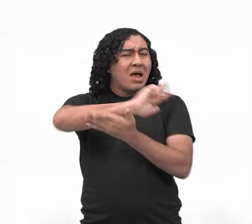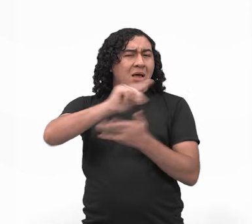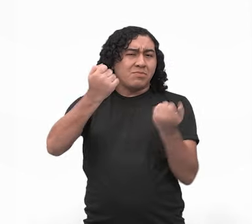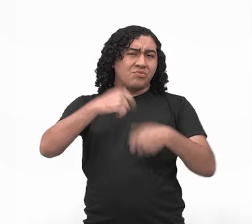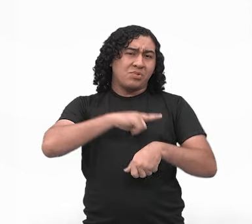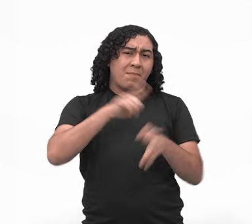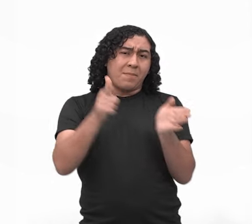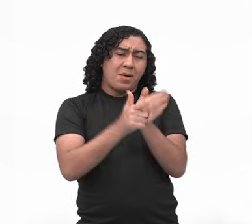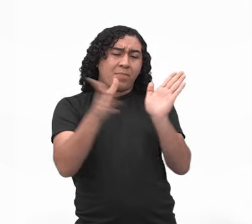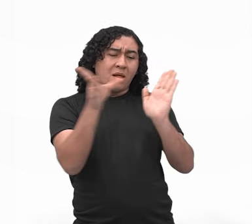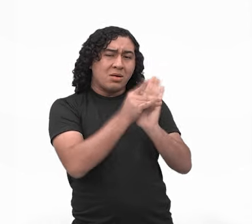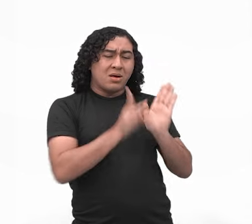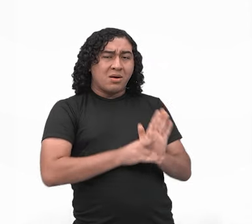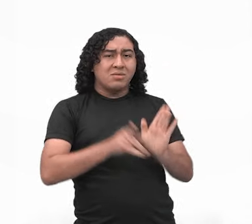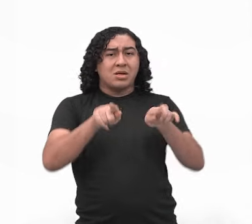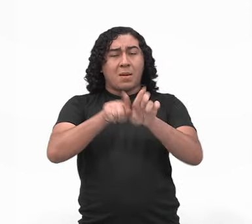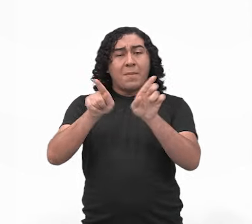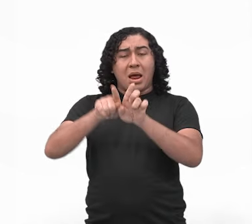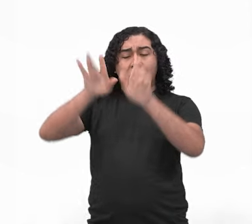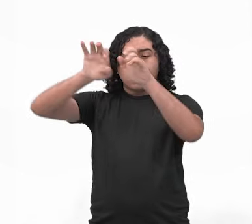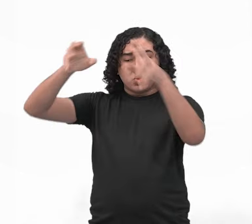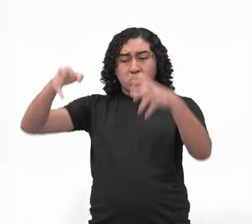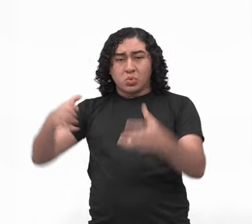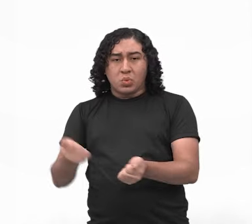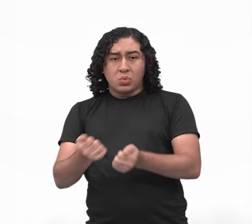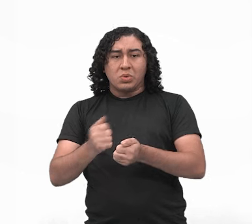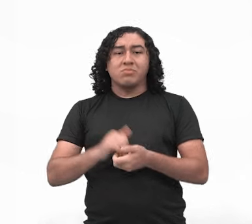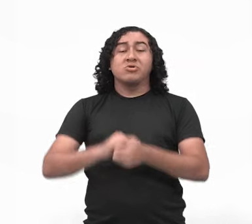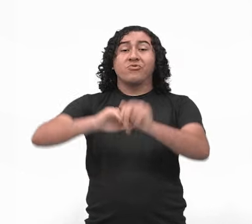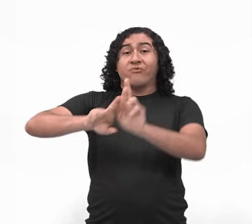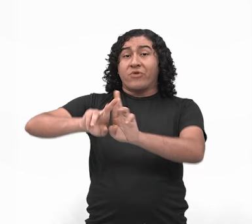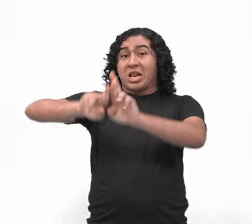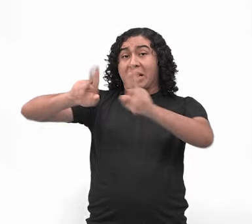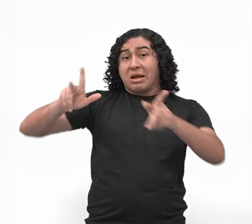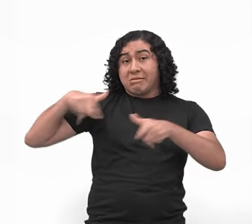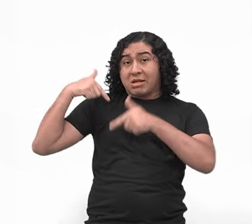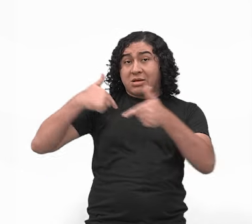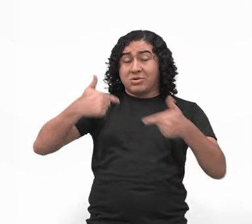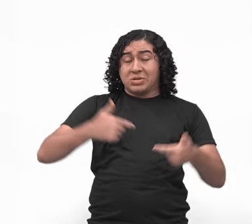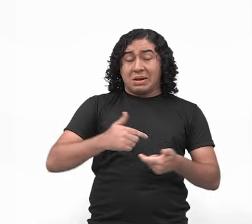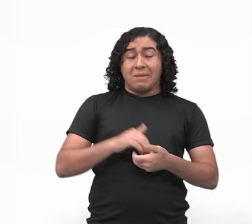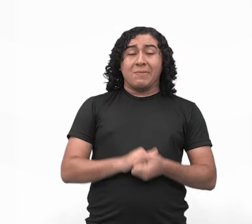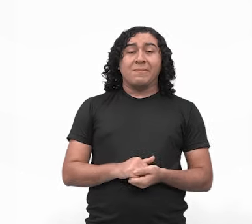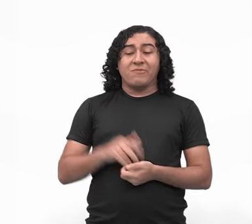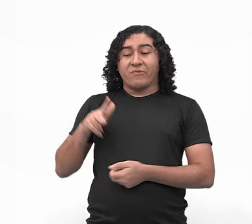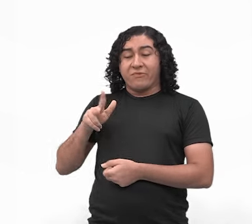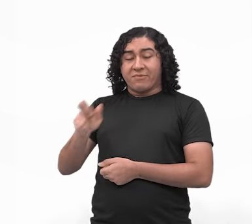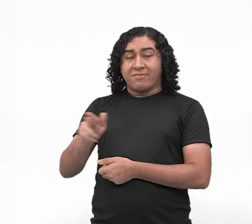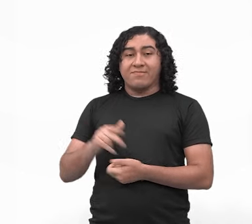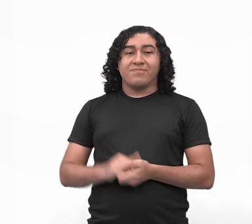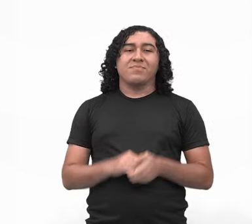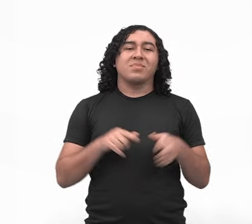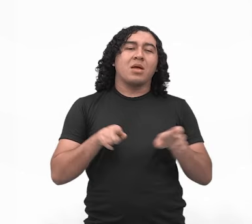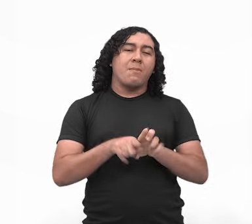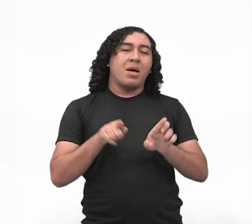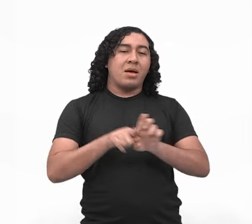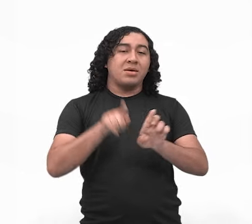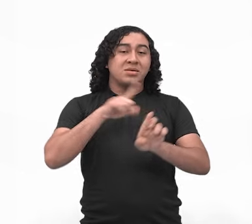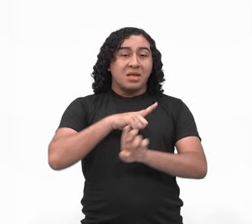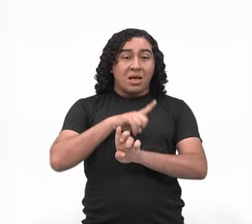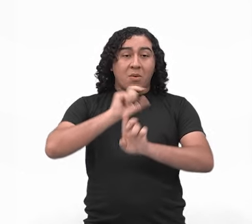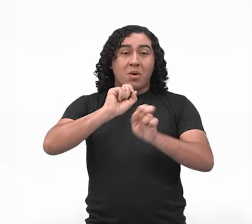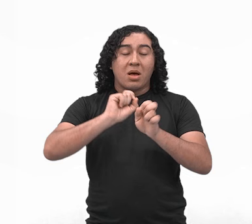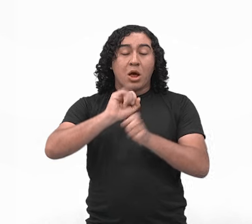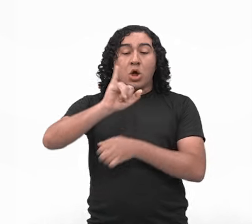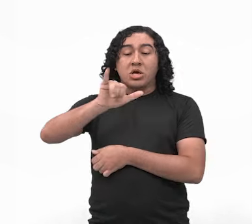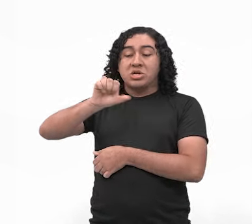colagem, escultura, não convencionais. Tá? Então, temos também esses movimentos notáveis que fazem parte do ismo